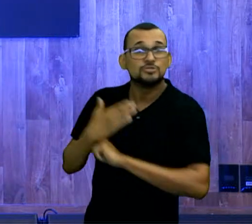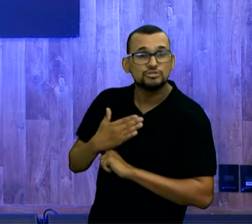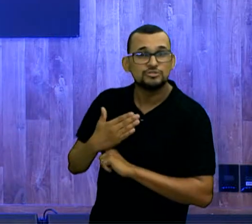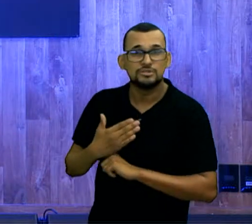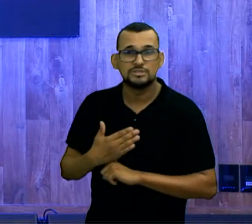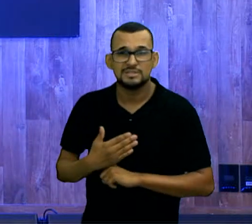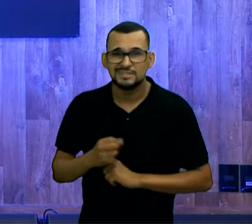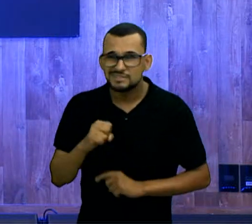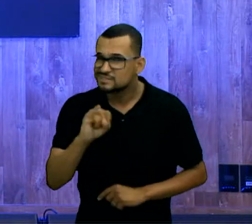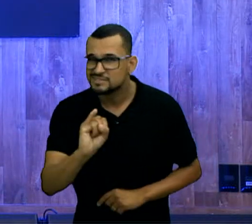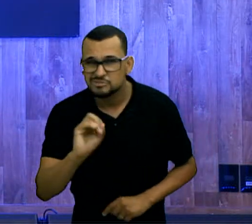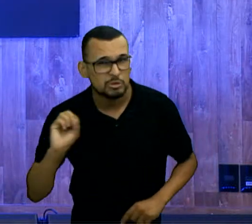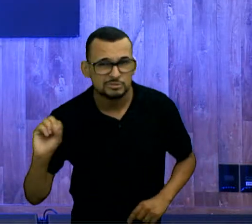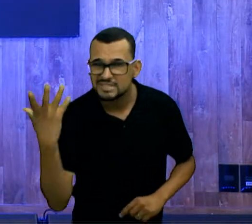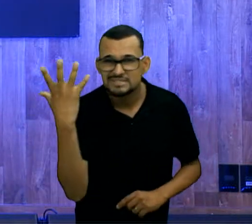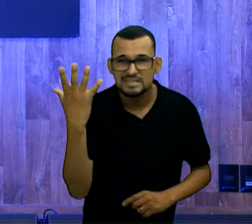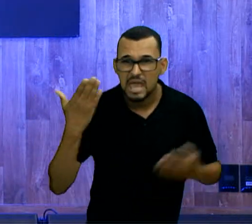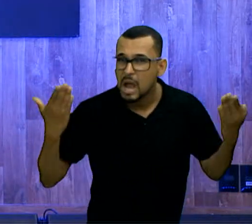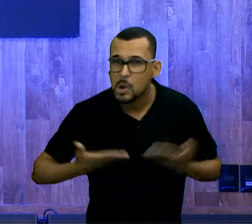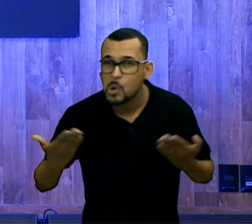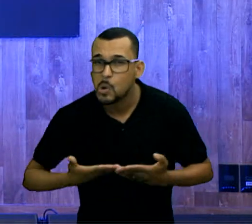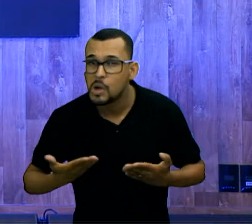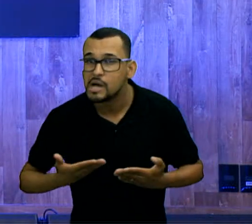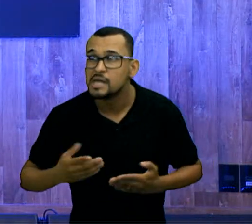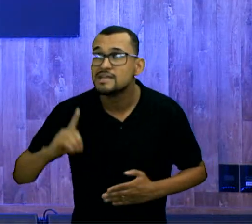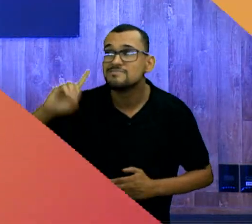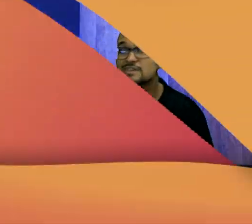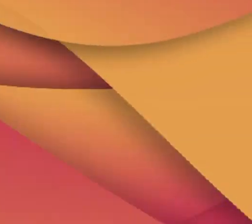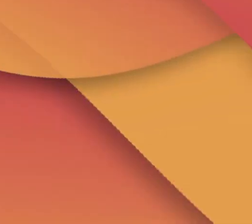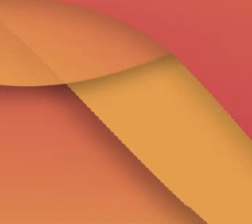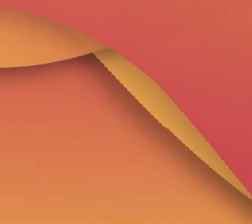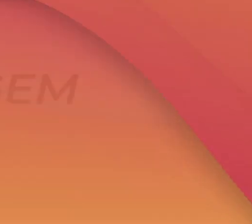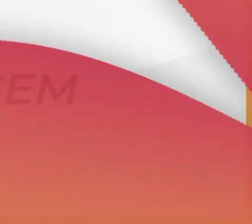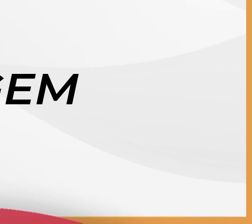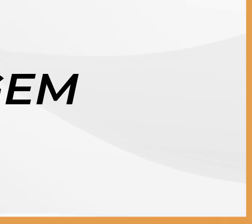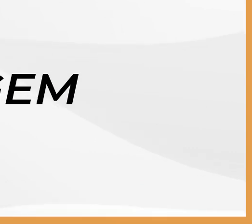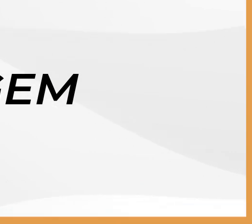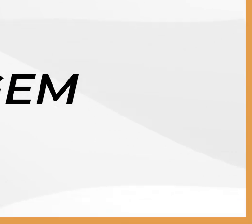que se não aconteceu agora, vai acontecer amanhã, se não foi hoje, Deus tem algo melhor.